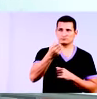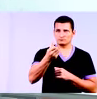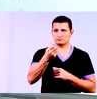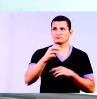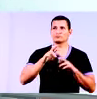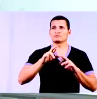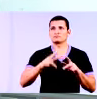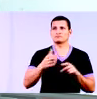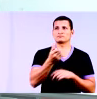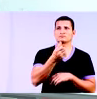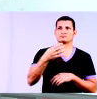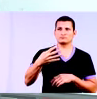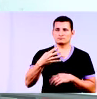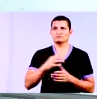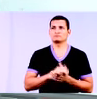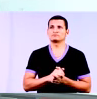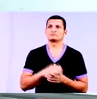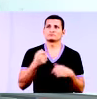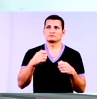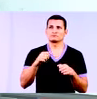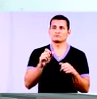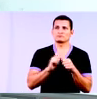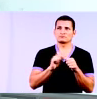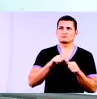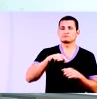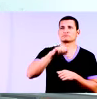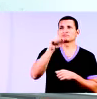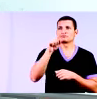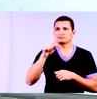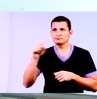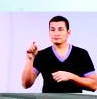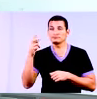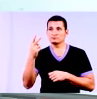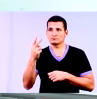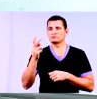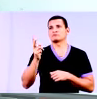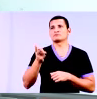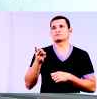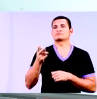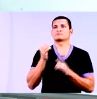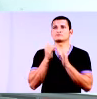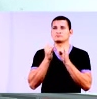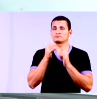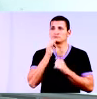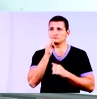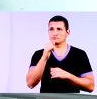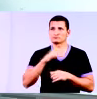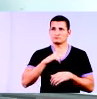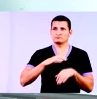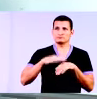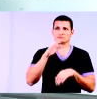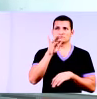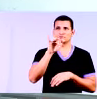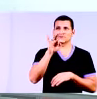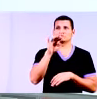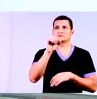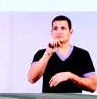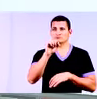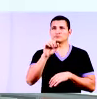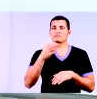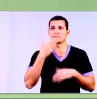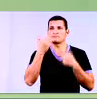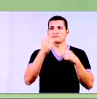qual é? Ué, eu tenho que fazer 2 viagens para levar a mesma informação. Então, quanto mais bits internos eu tiver, melhor, mais rápido vai